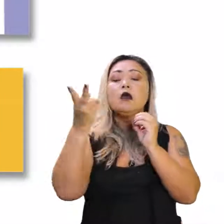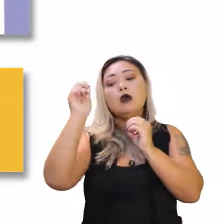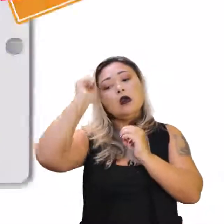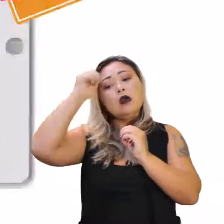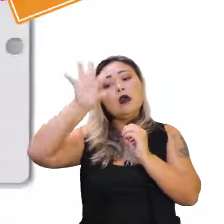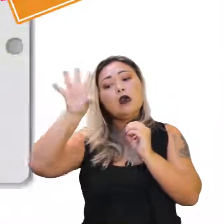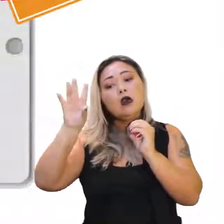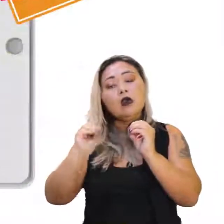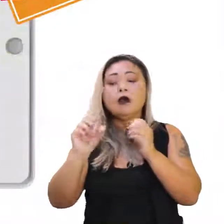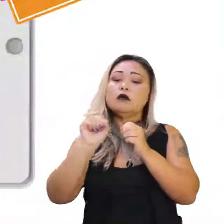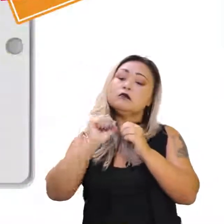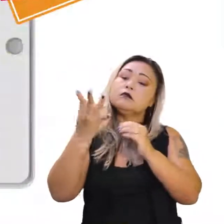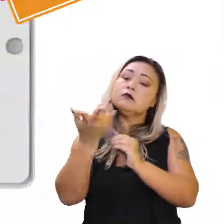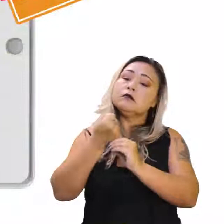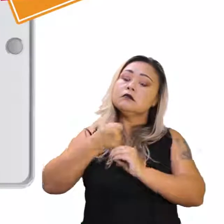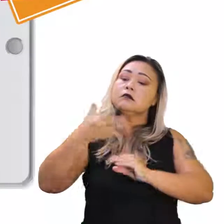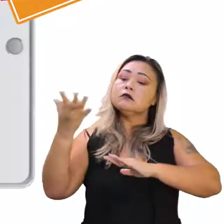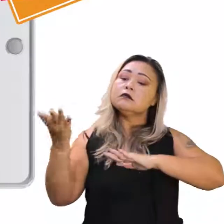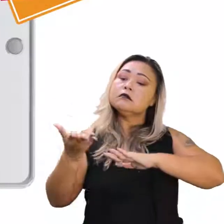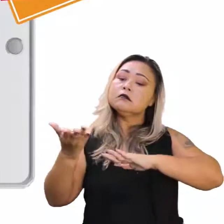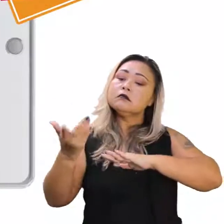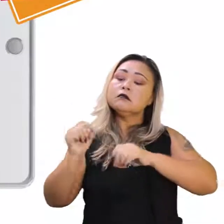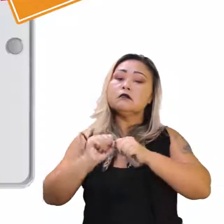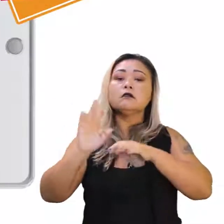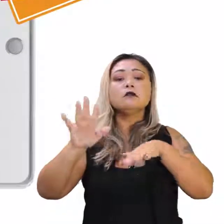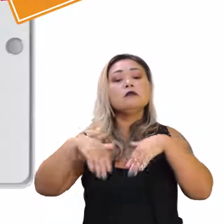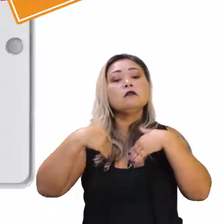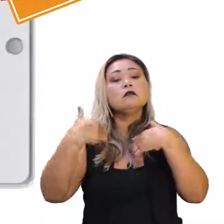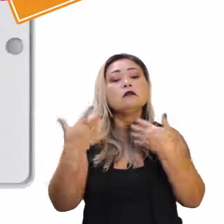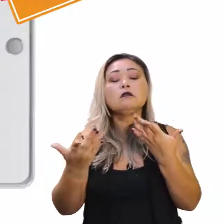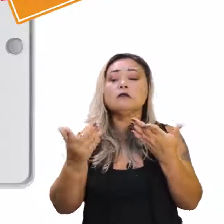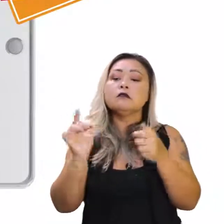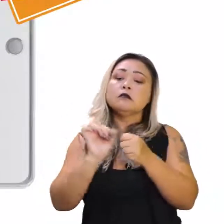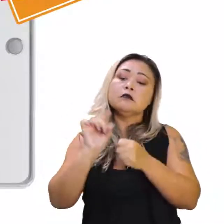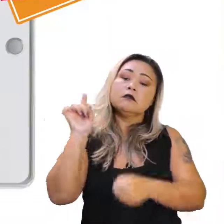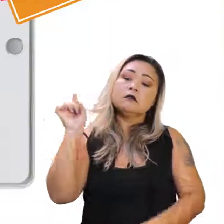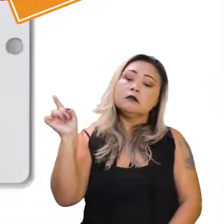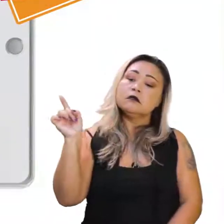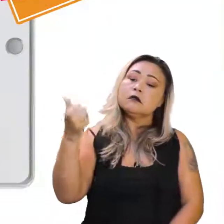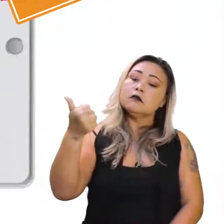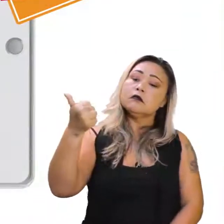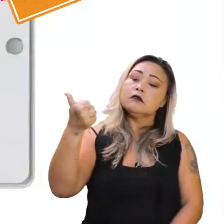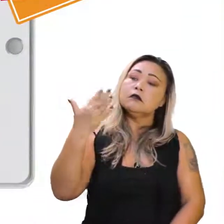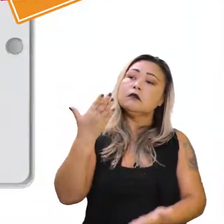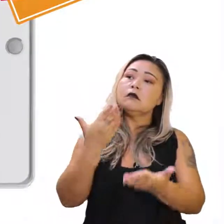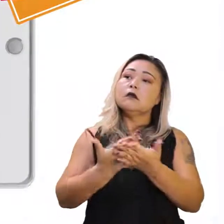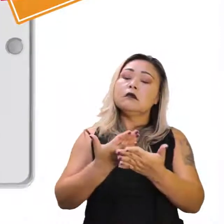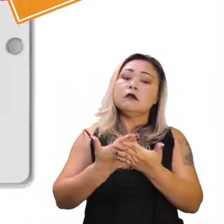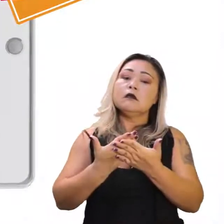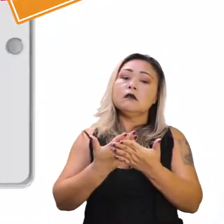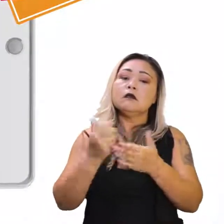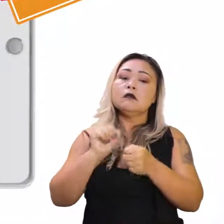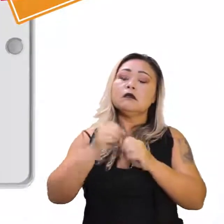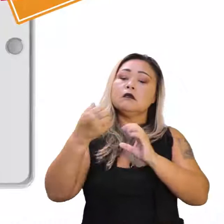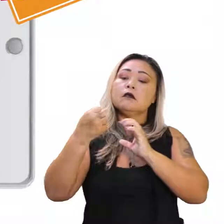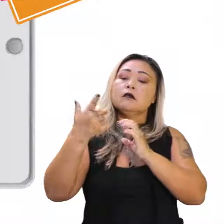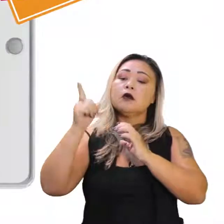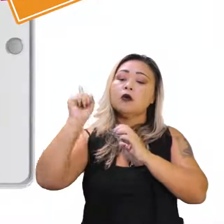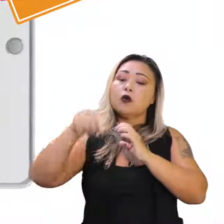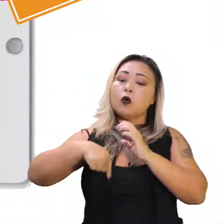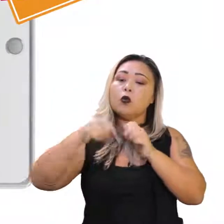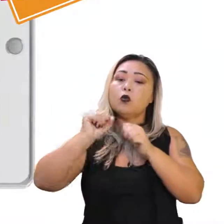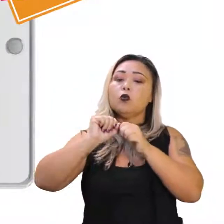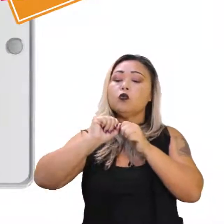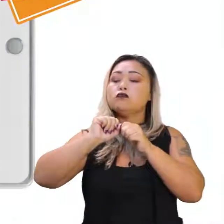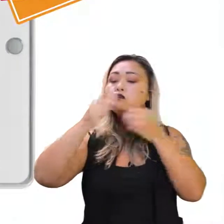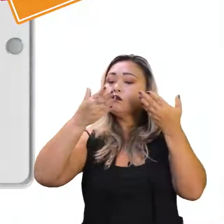1. Então, vamos para a primeira aula, que é a História da Arte. Né? Trouxemos aí os aspectos relevantes da